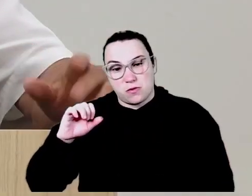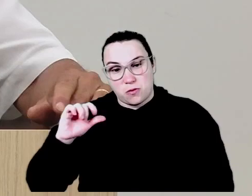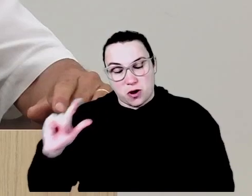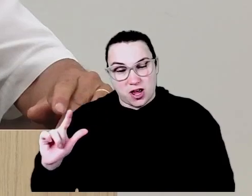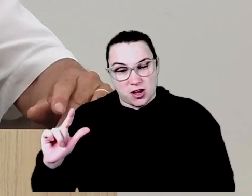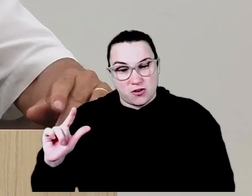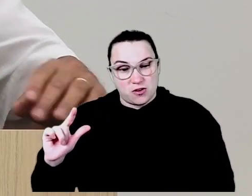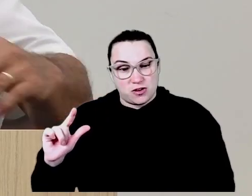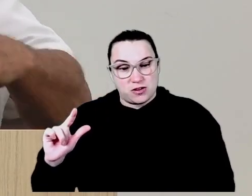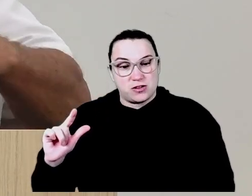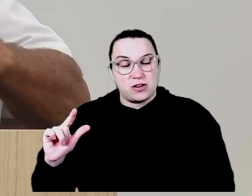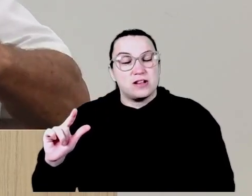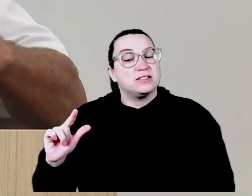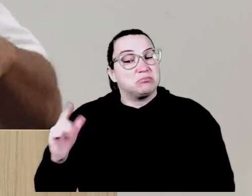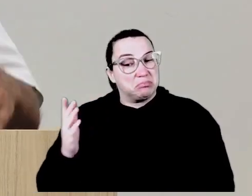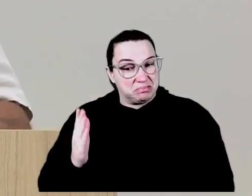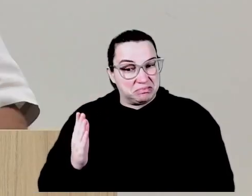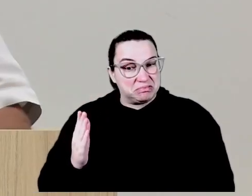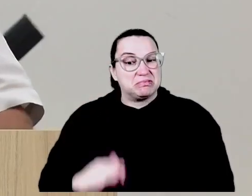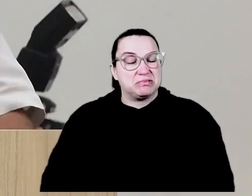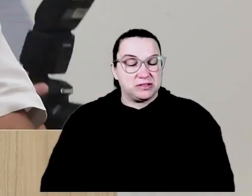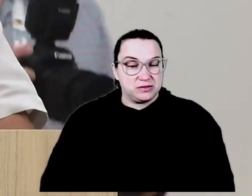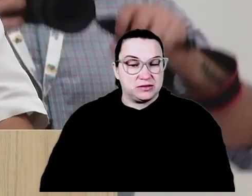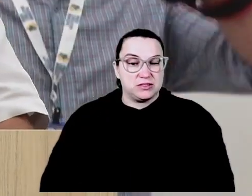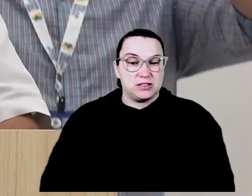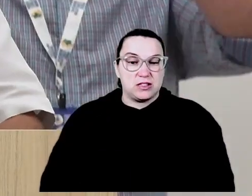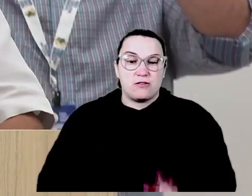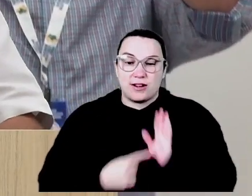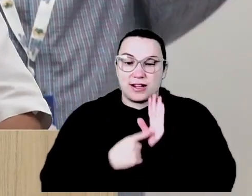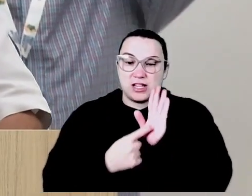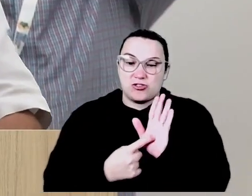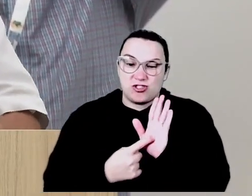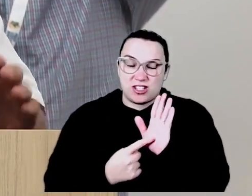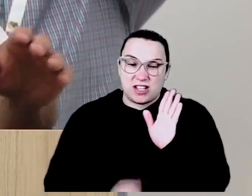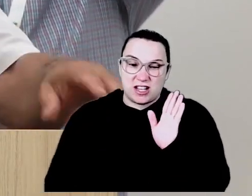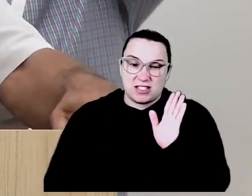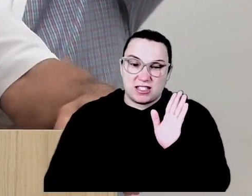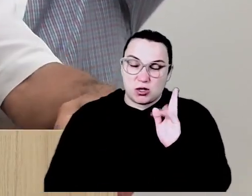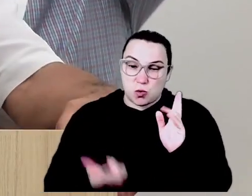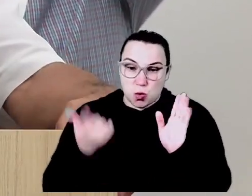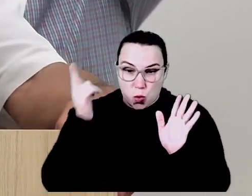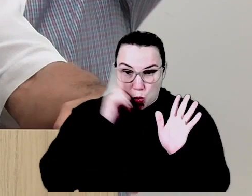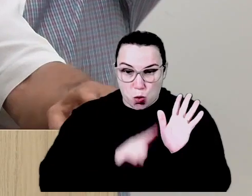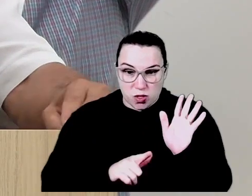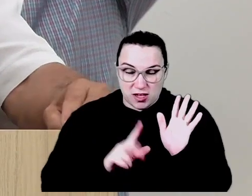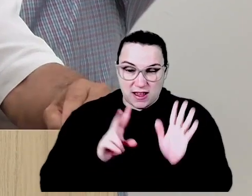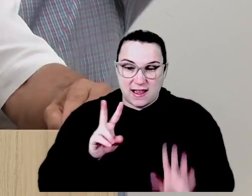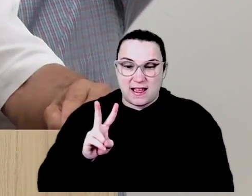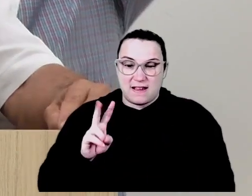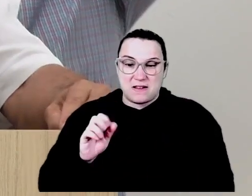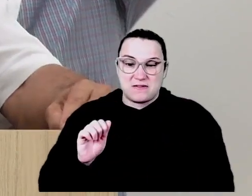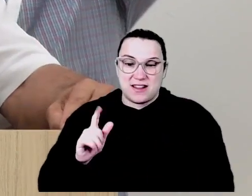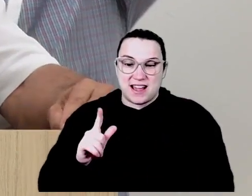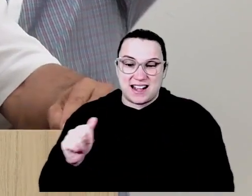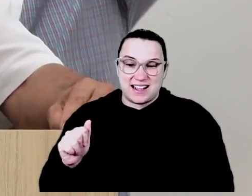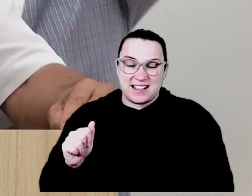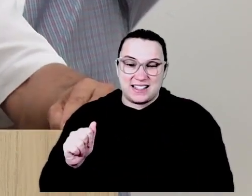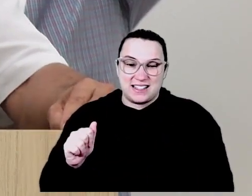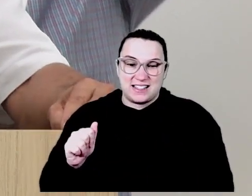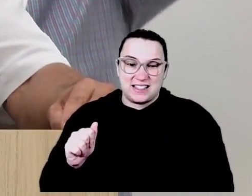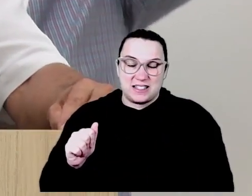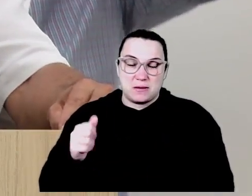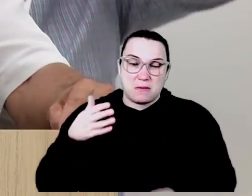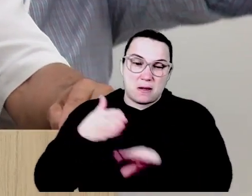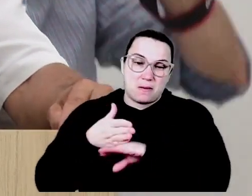benk foi indicada ou seja conquistou esse Essa vaga esse espaço para